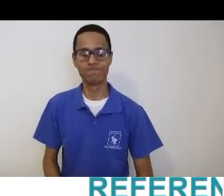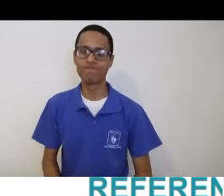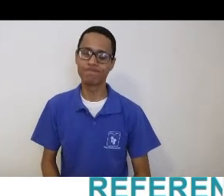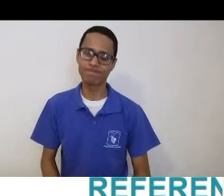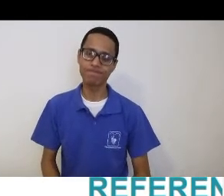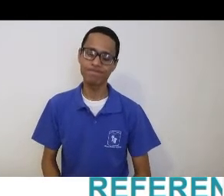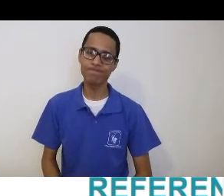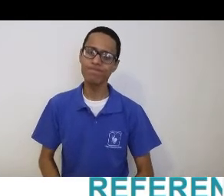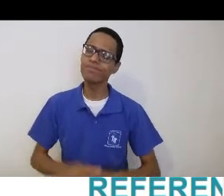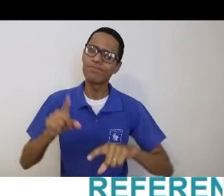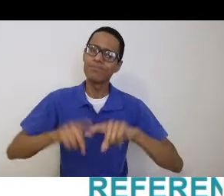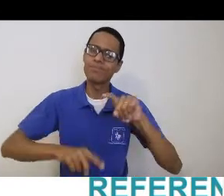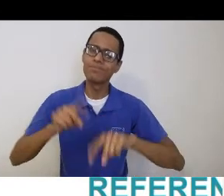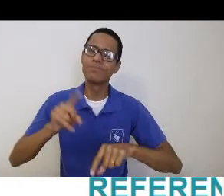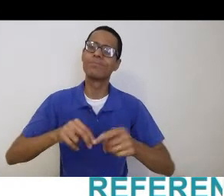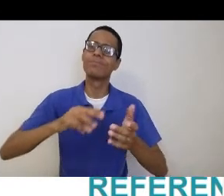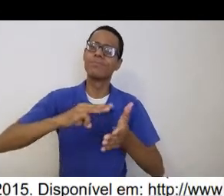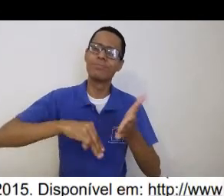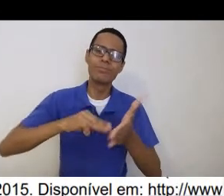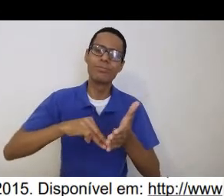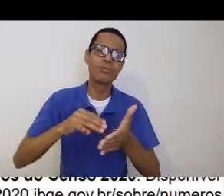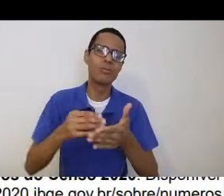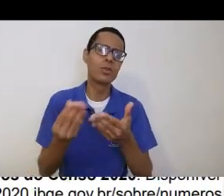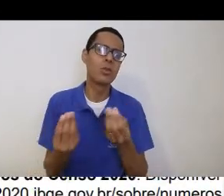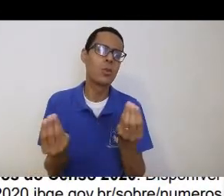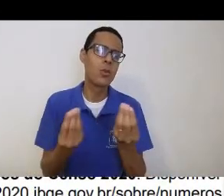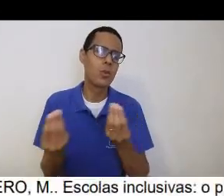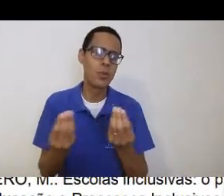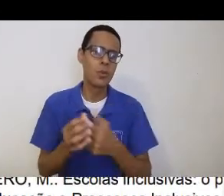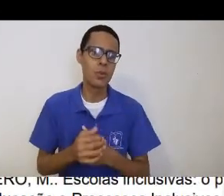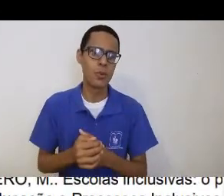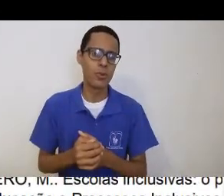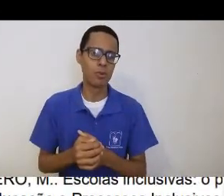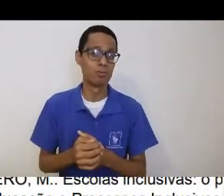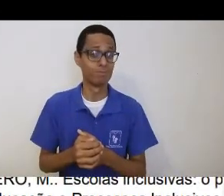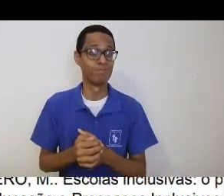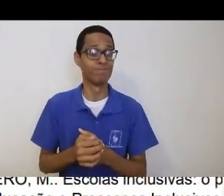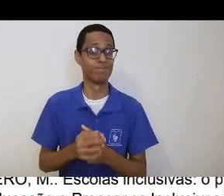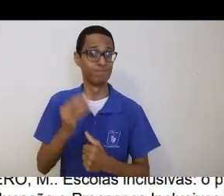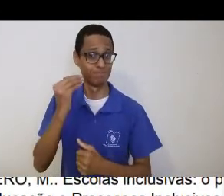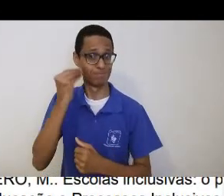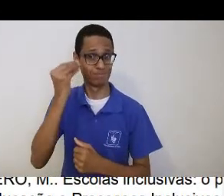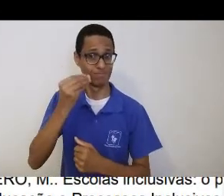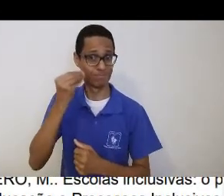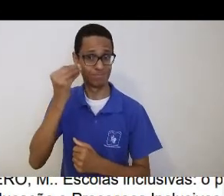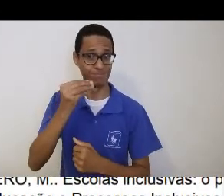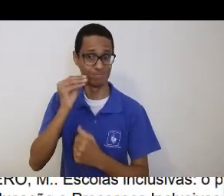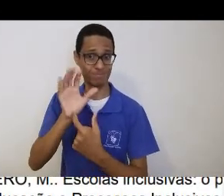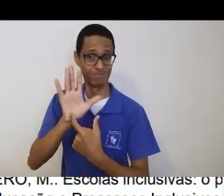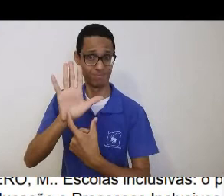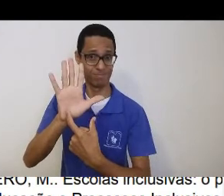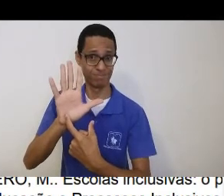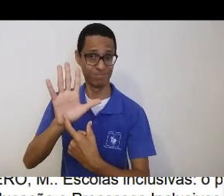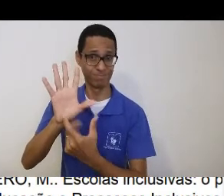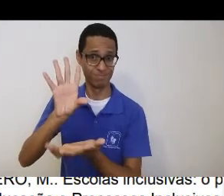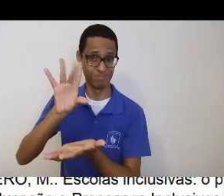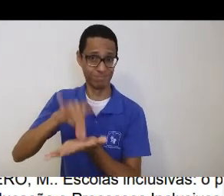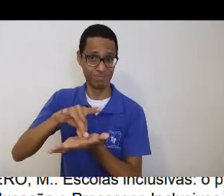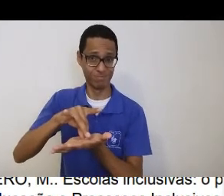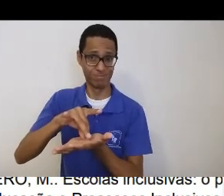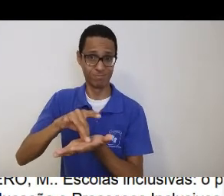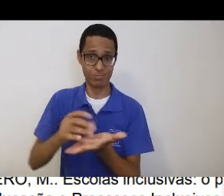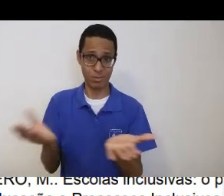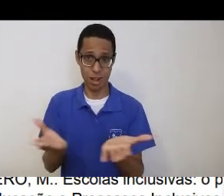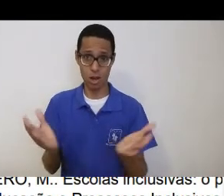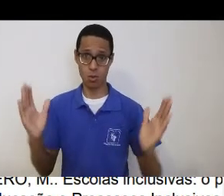nesse estudo remoto. O material e o método que nós utilizamos é um